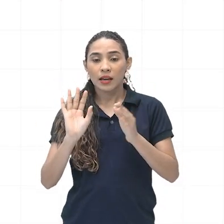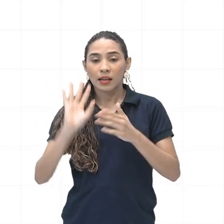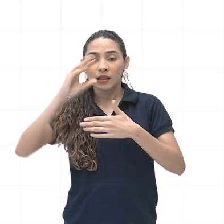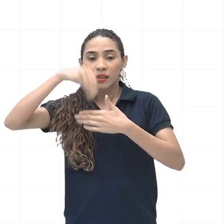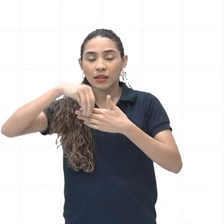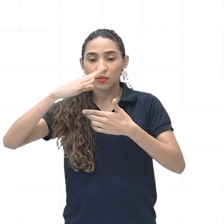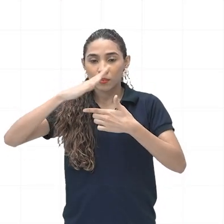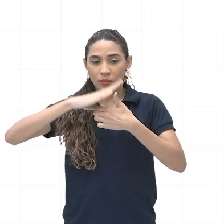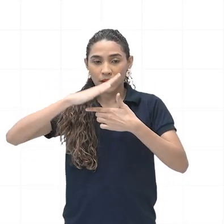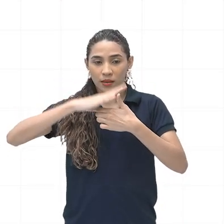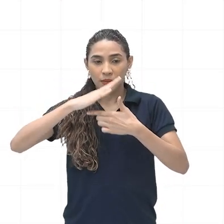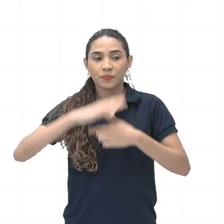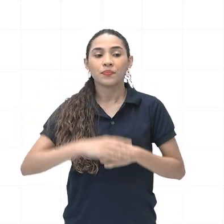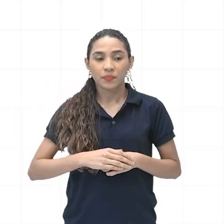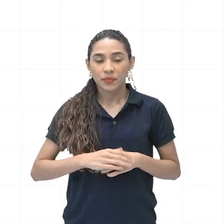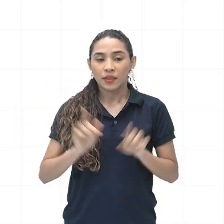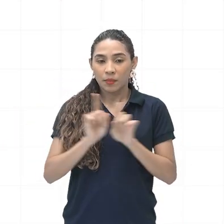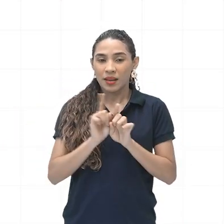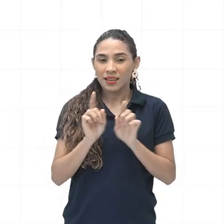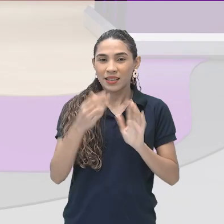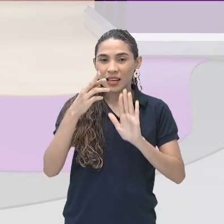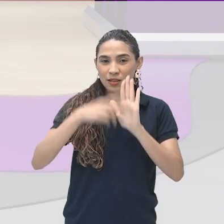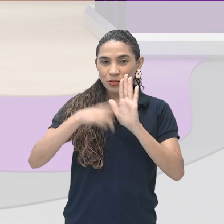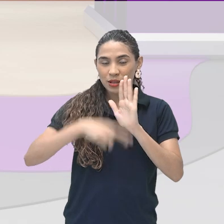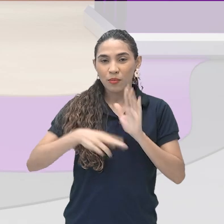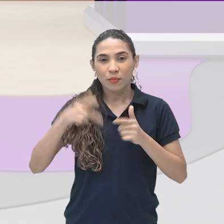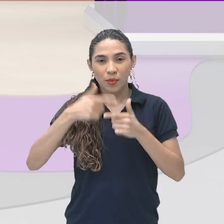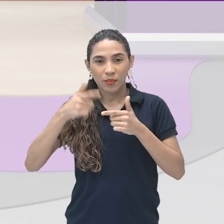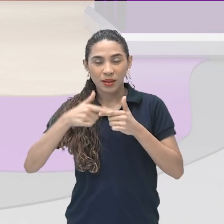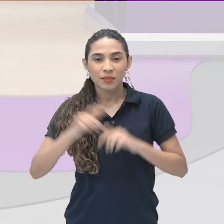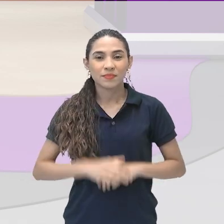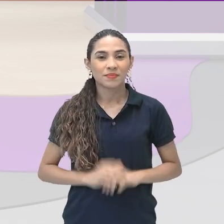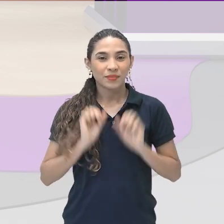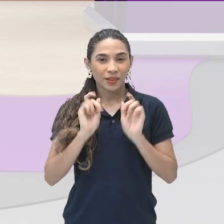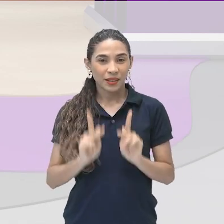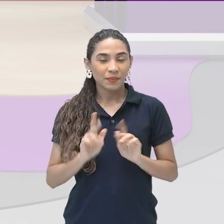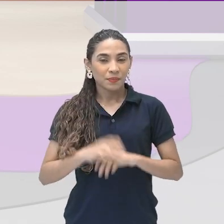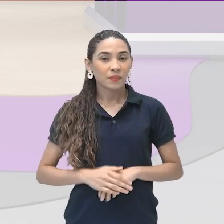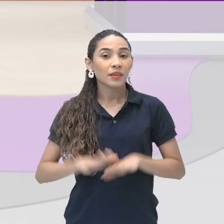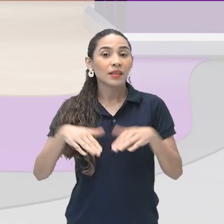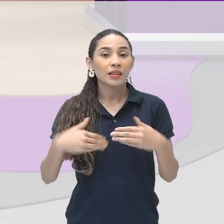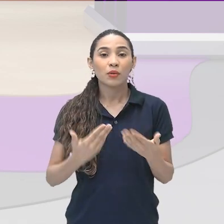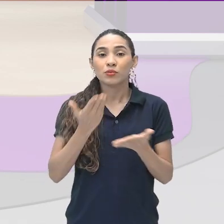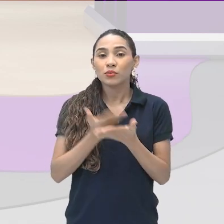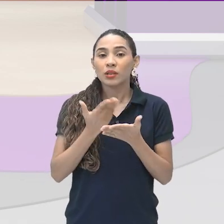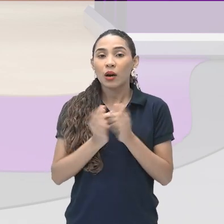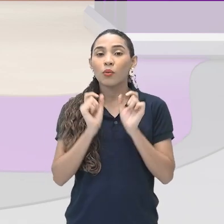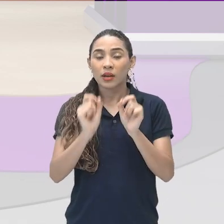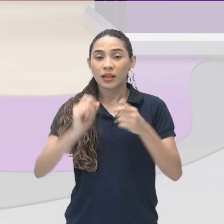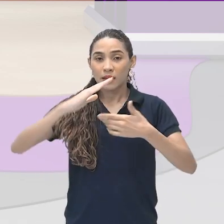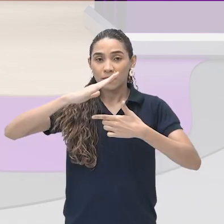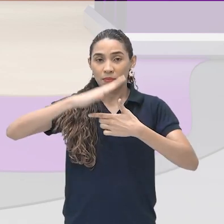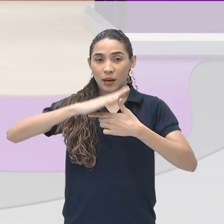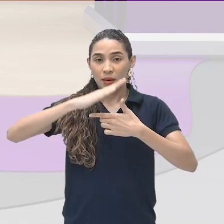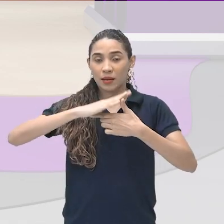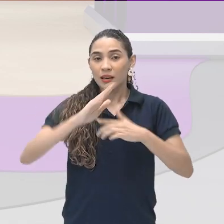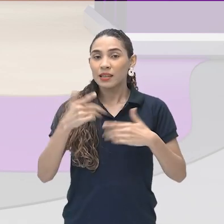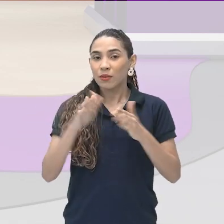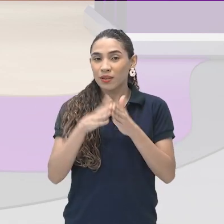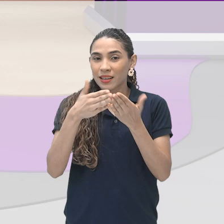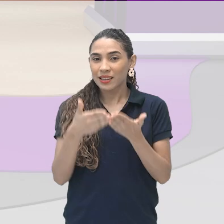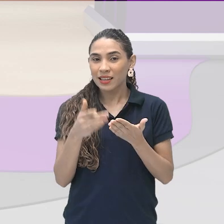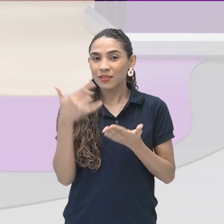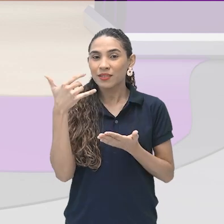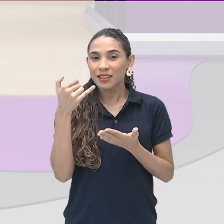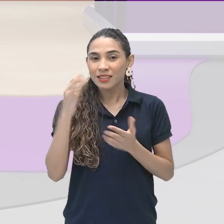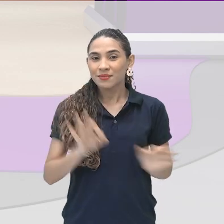retângulo, soluções de problemas. Muito bem, vamos trabalhar com triângulos retângulos. Então pegue seu